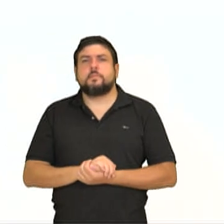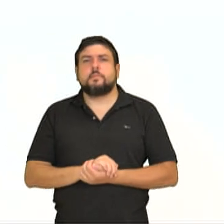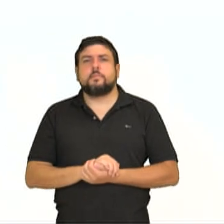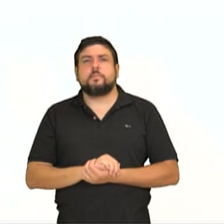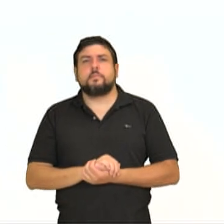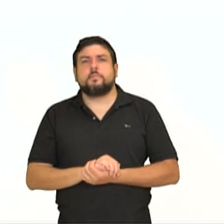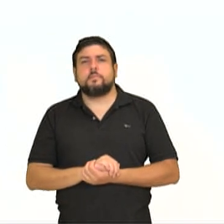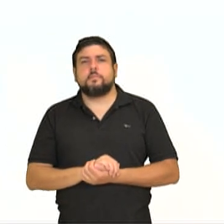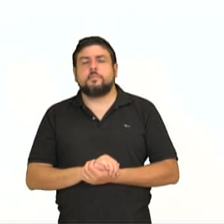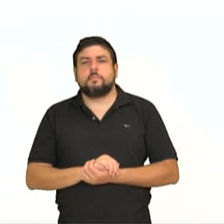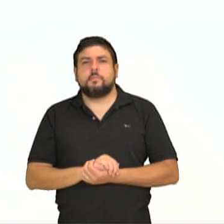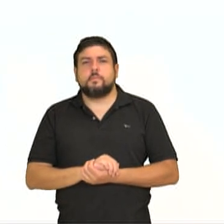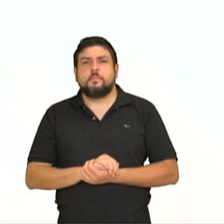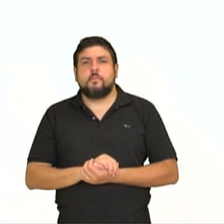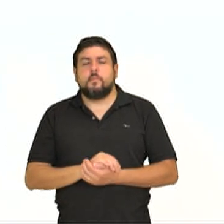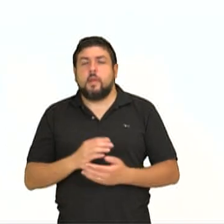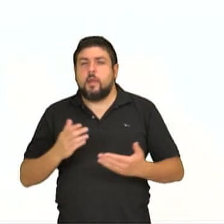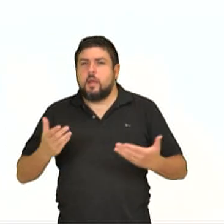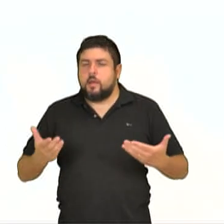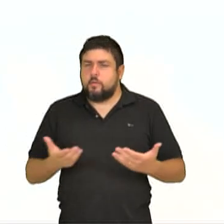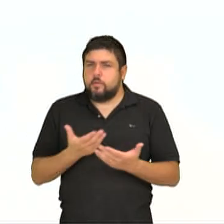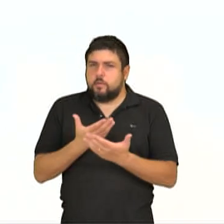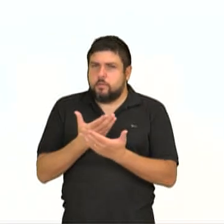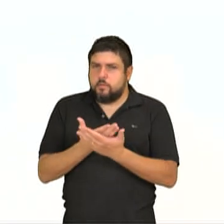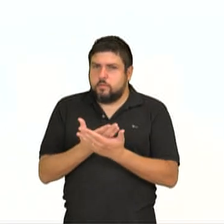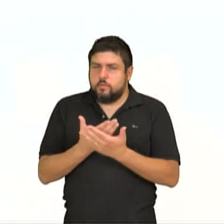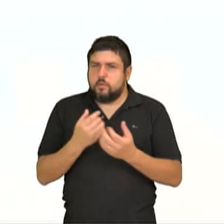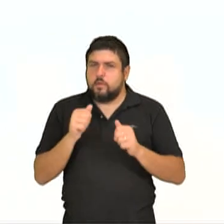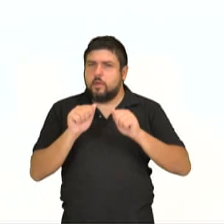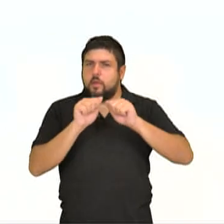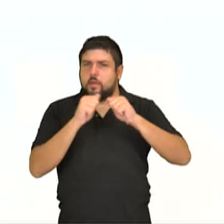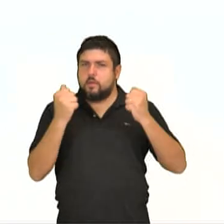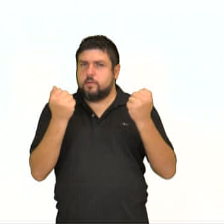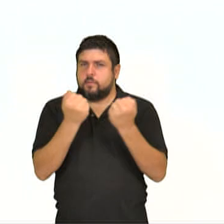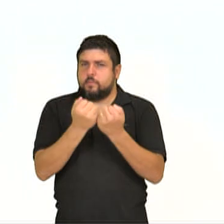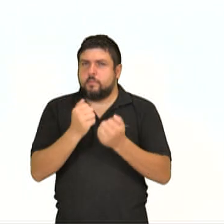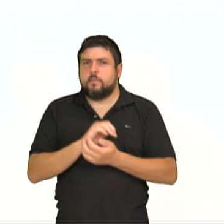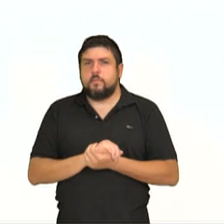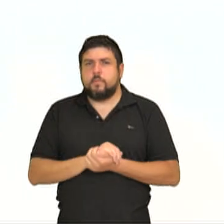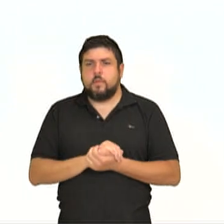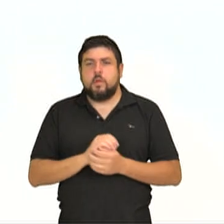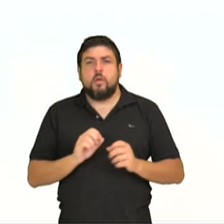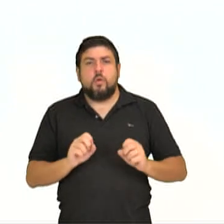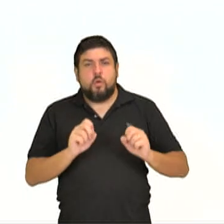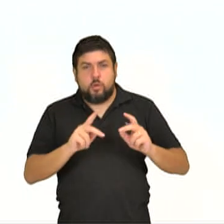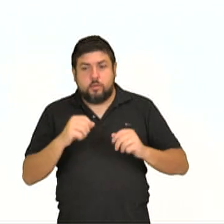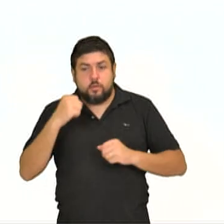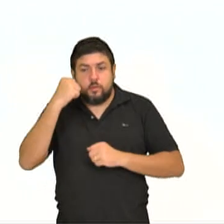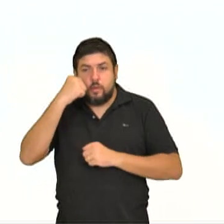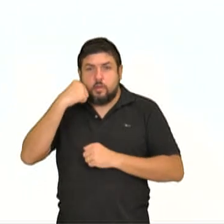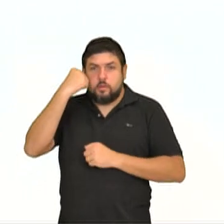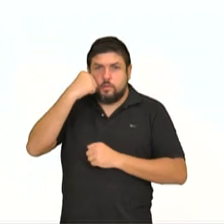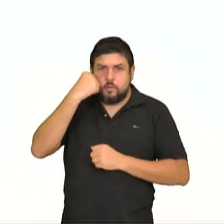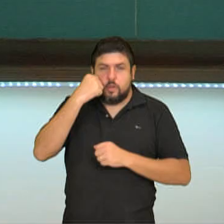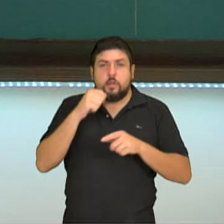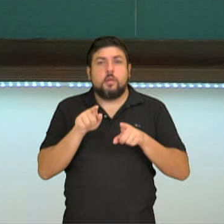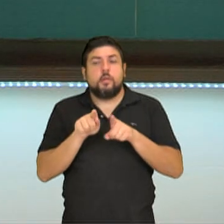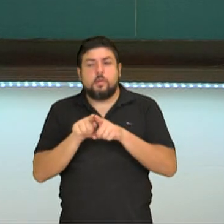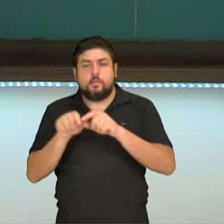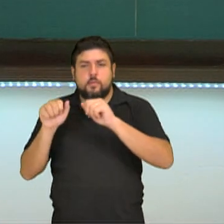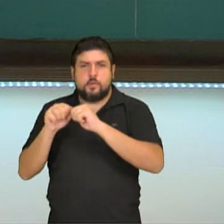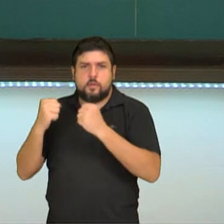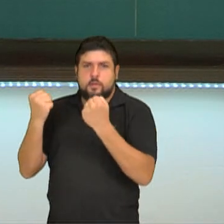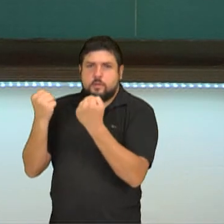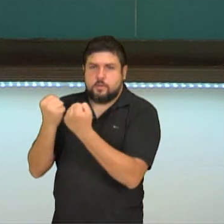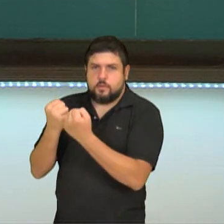Agora, a gente vai estudar as assembleias, pessoal. A gente tem o Senado, certo? E agora a gente tem também as assembleias, né?